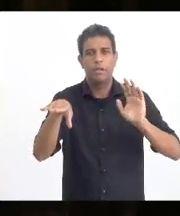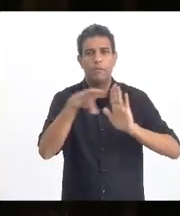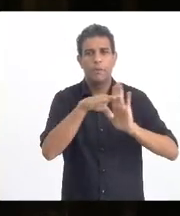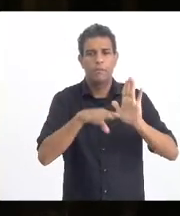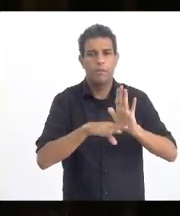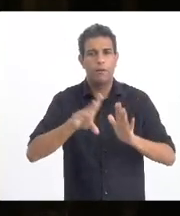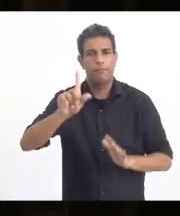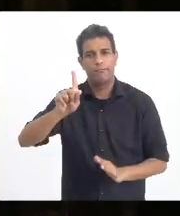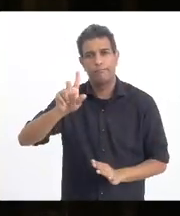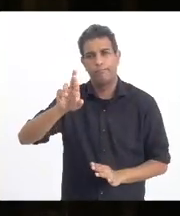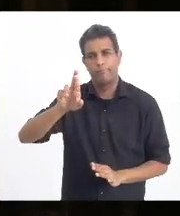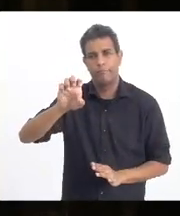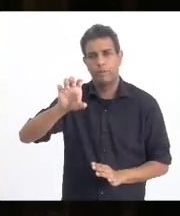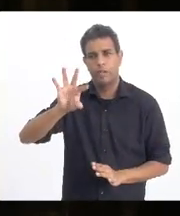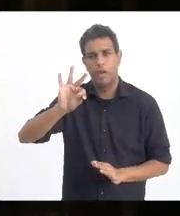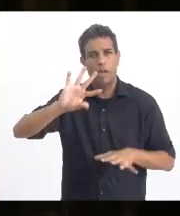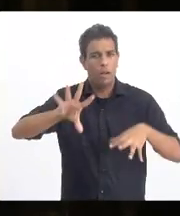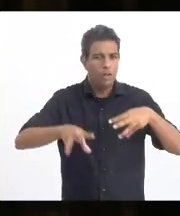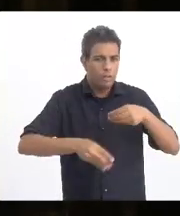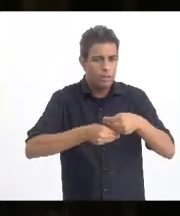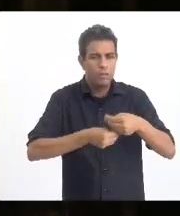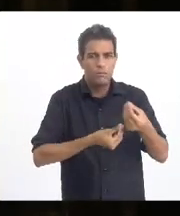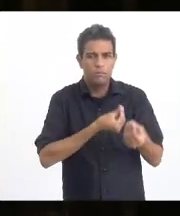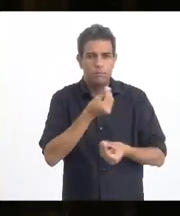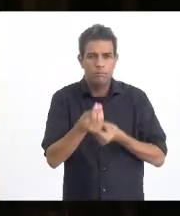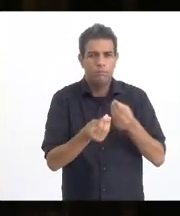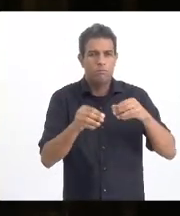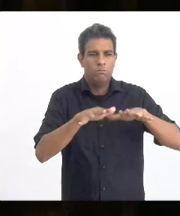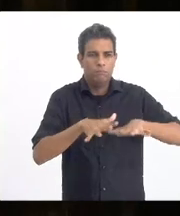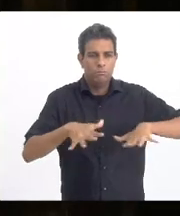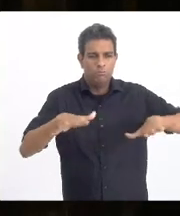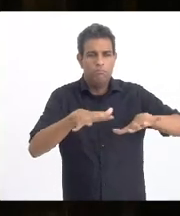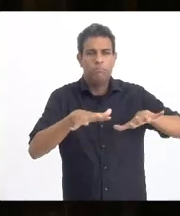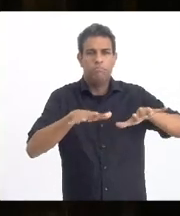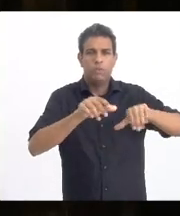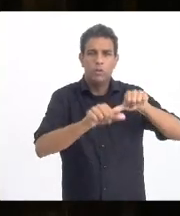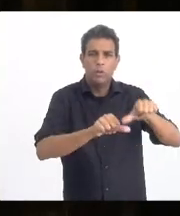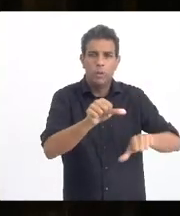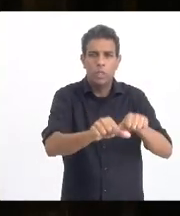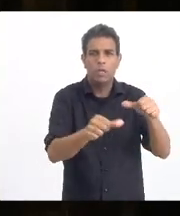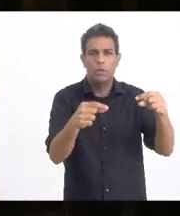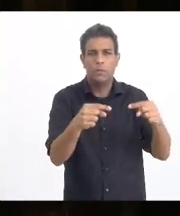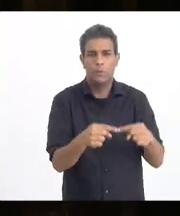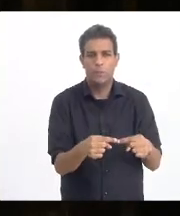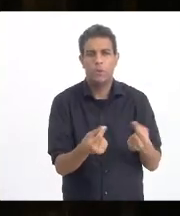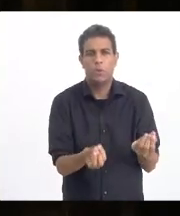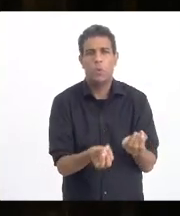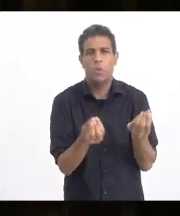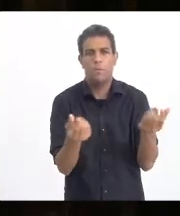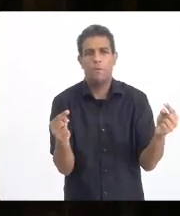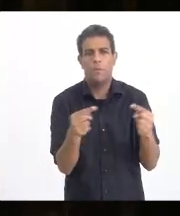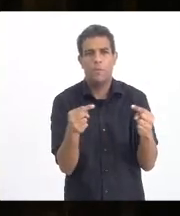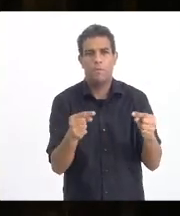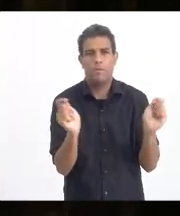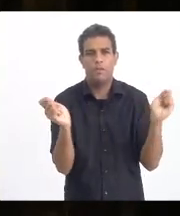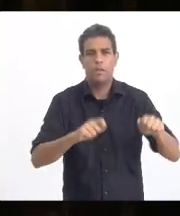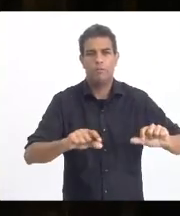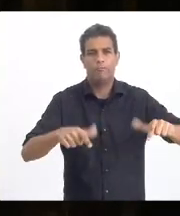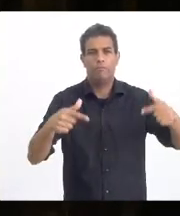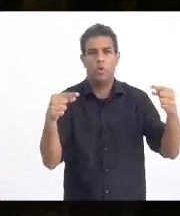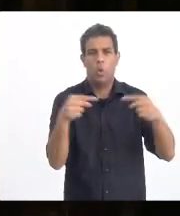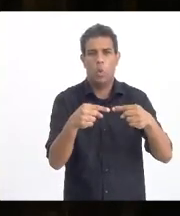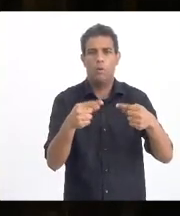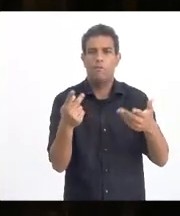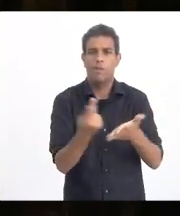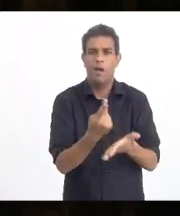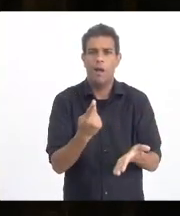a Gretchen foi feita essa, digamos assim, essa amorfomidade aí que foi feita. Concordo, isso